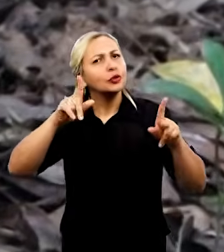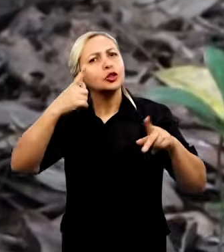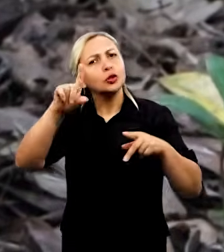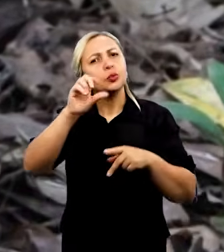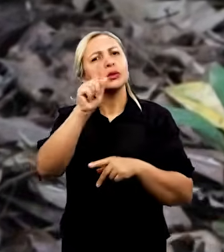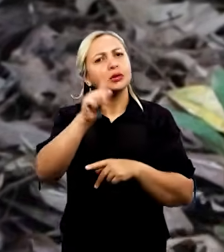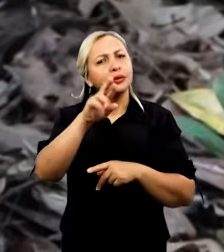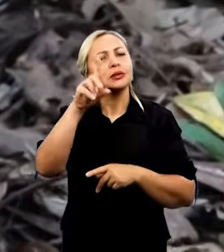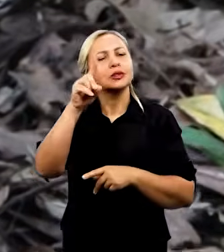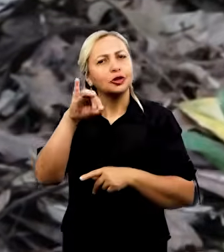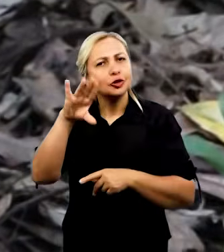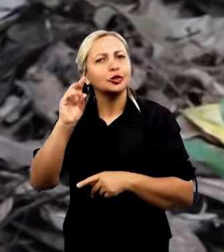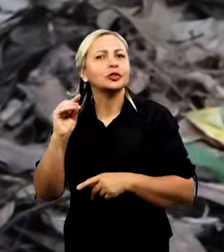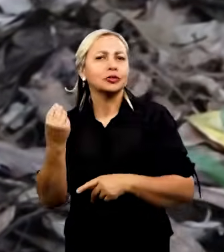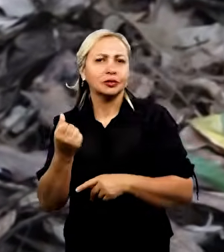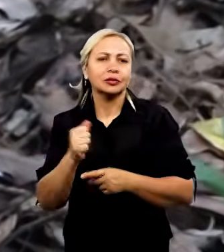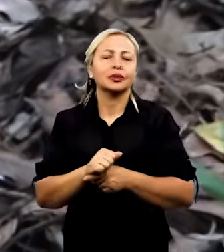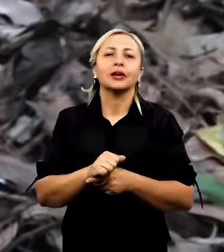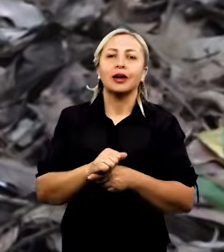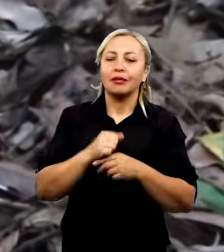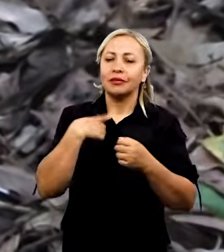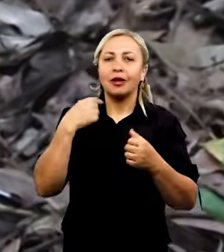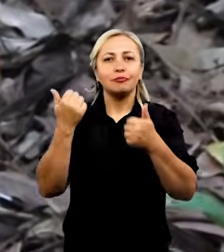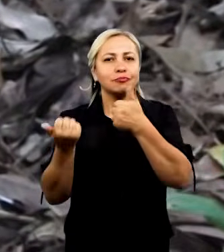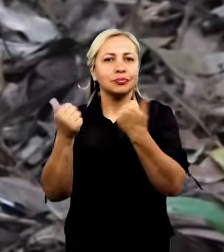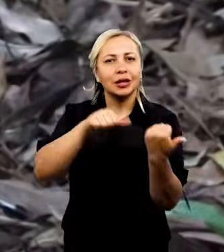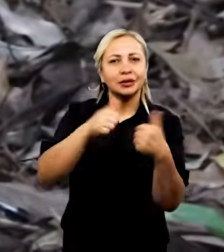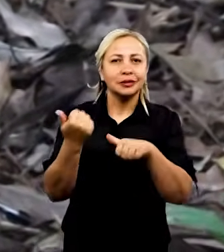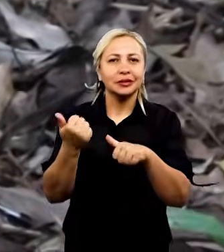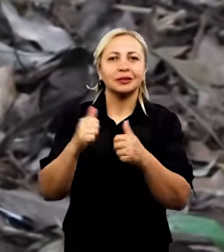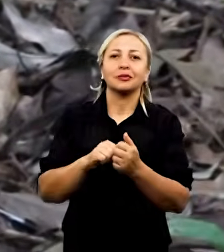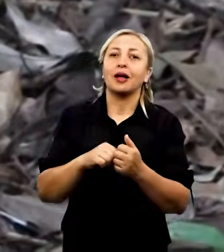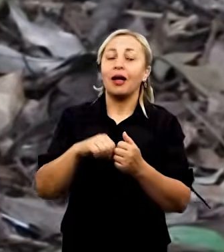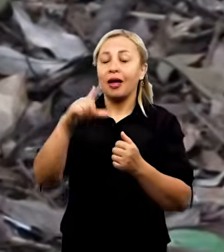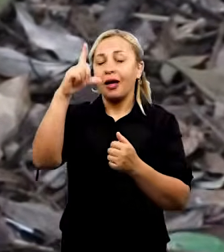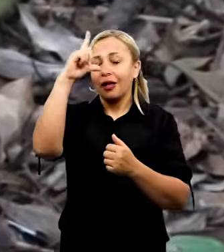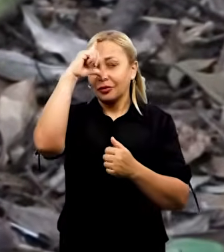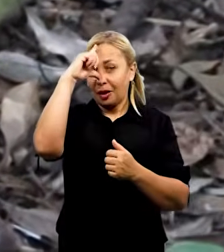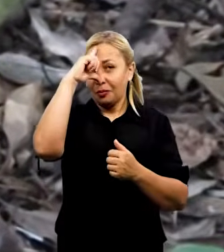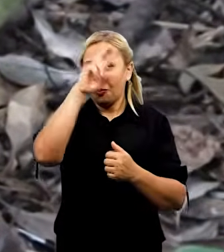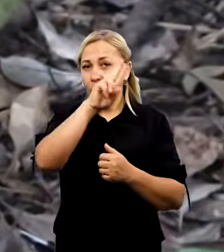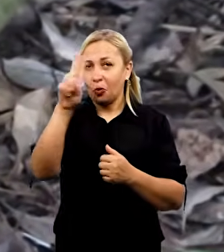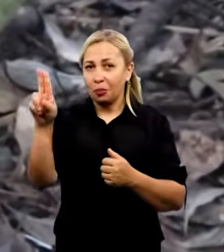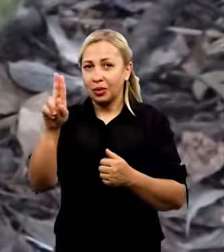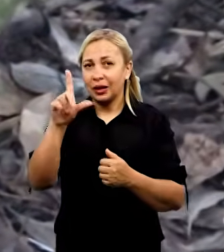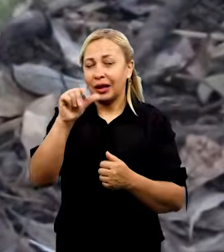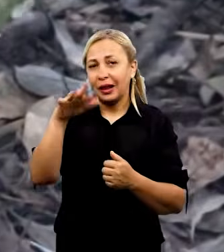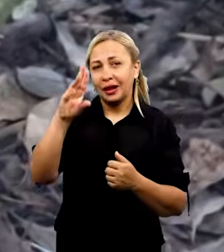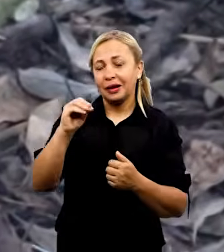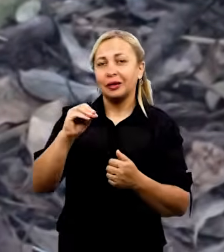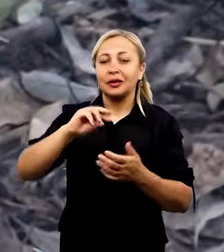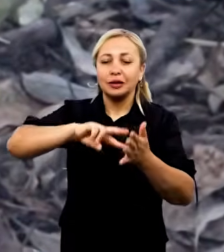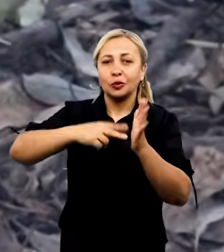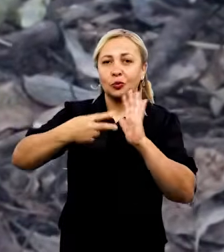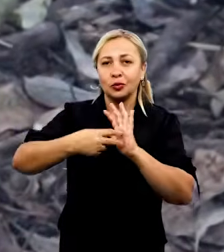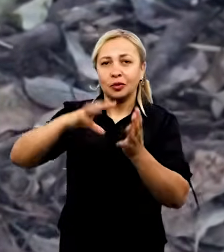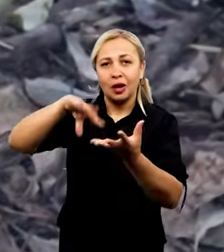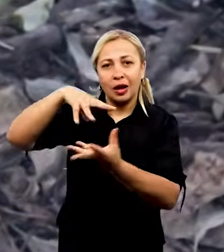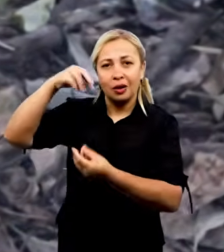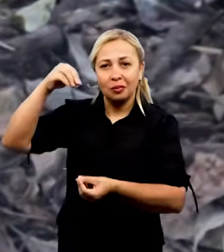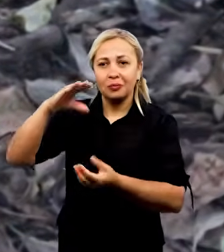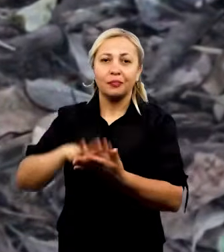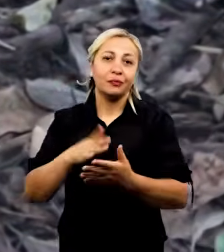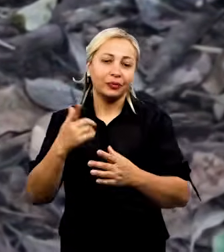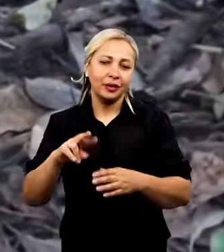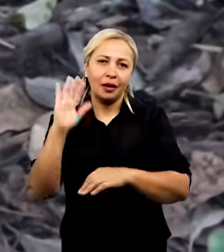com isso ele resolve batizar essa planta, virou Oxalis animarum, animarum em latim, das almas. Digamos que essa planta a gente ainda está